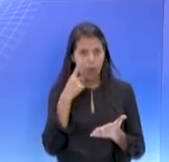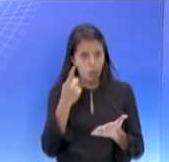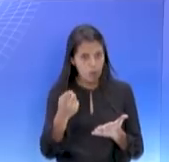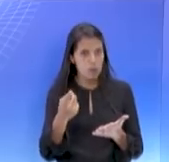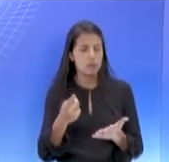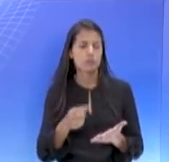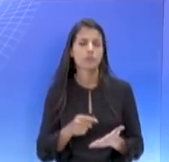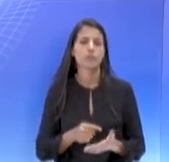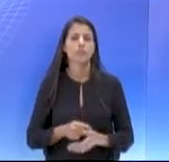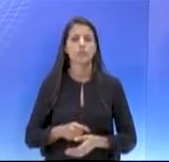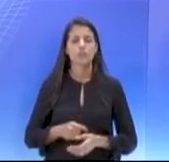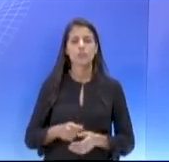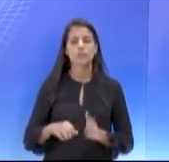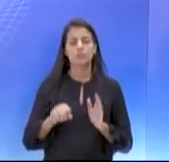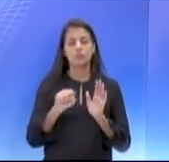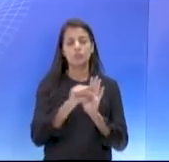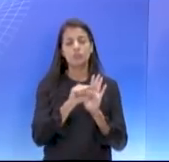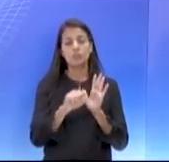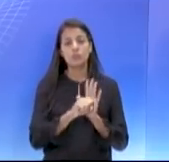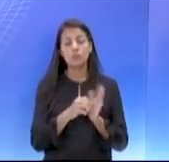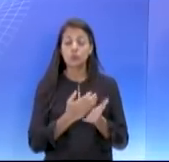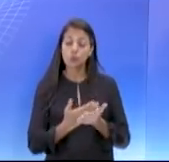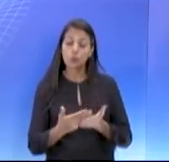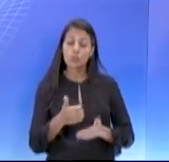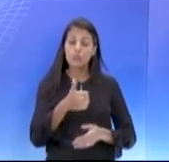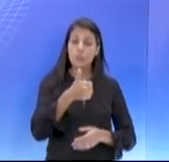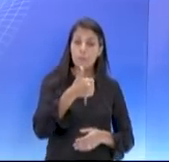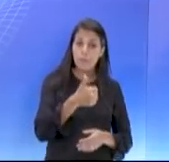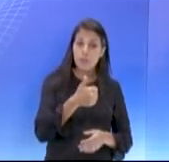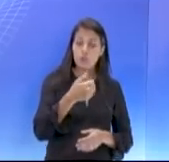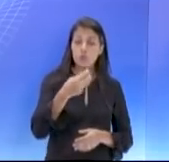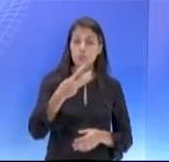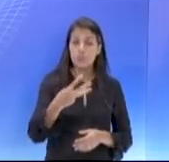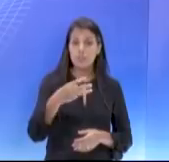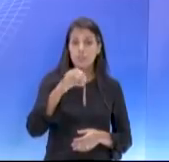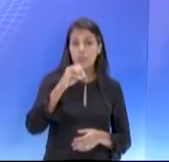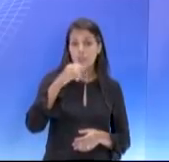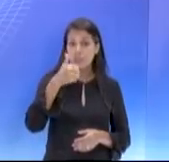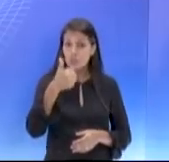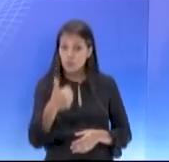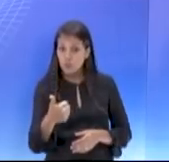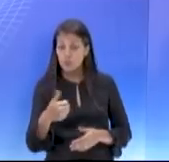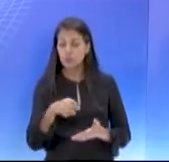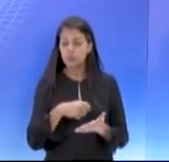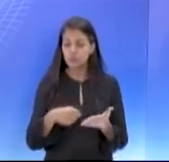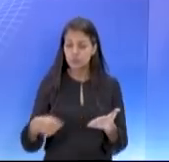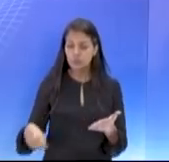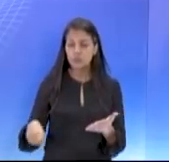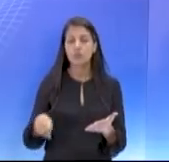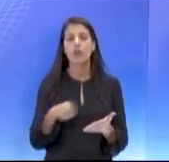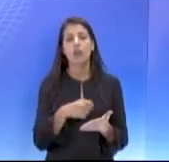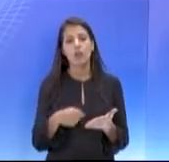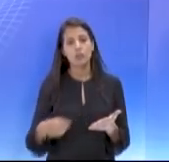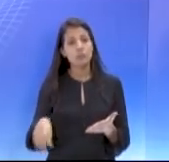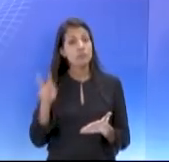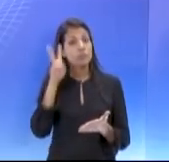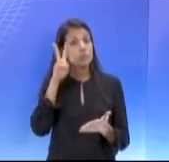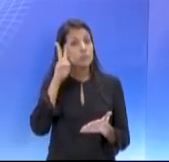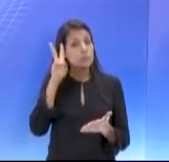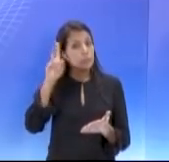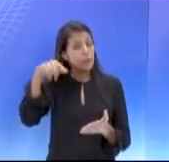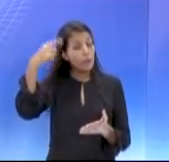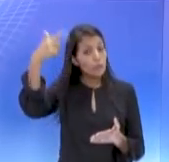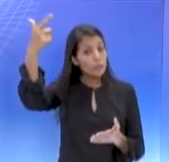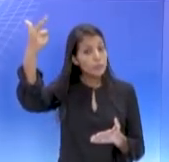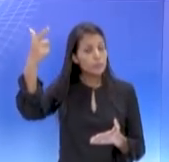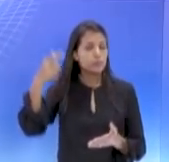alguma coisa. Século XIV não é 1400. Século XIV é 1300. Começa em 1301. Então, já na provinha você já coloca aí,